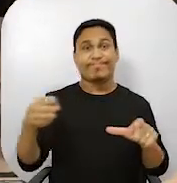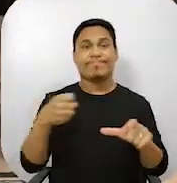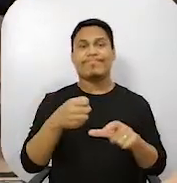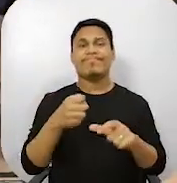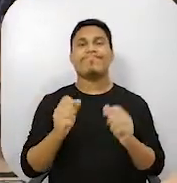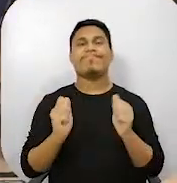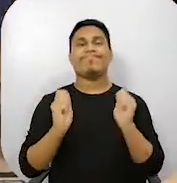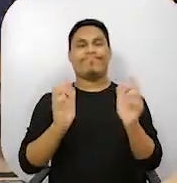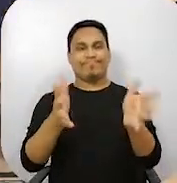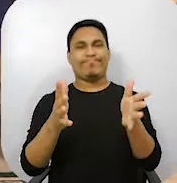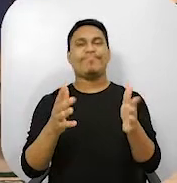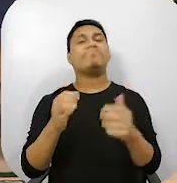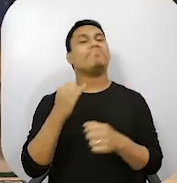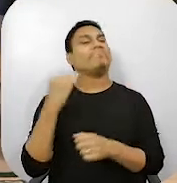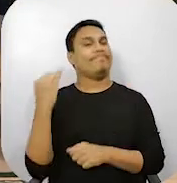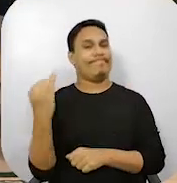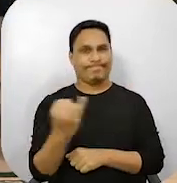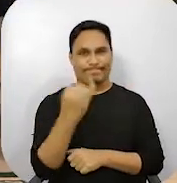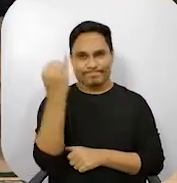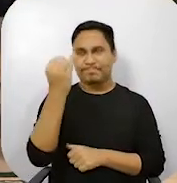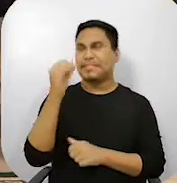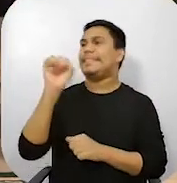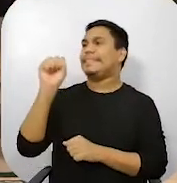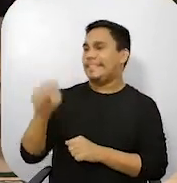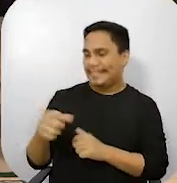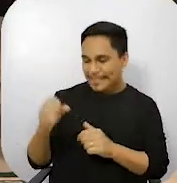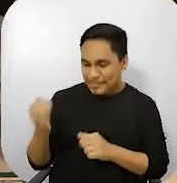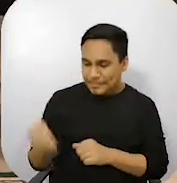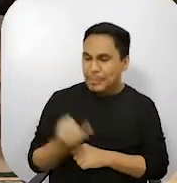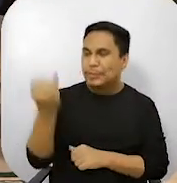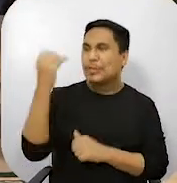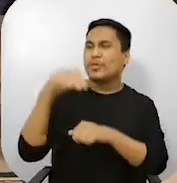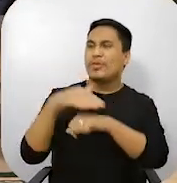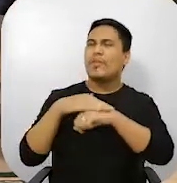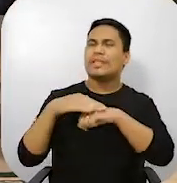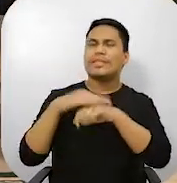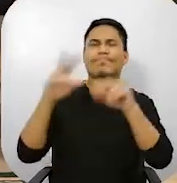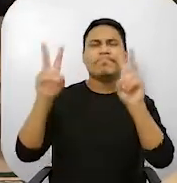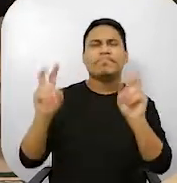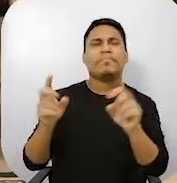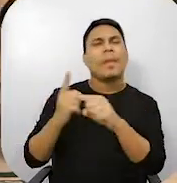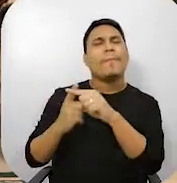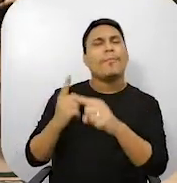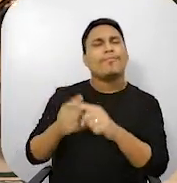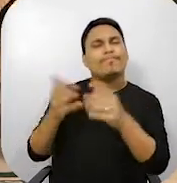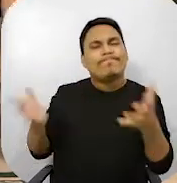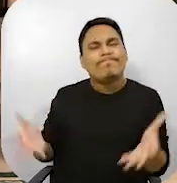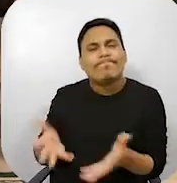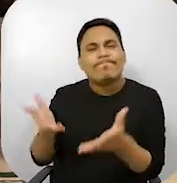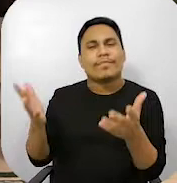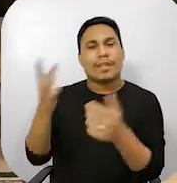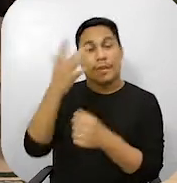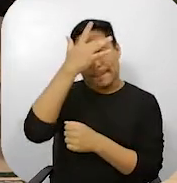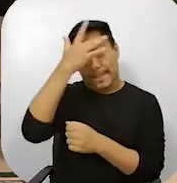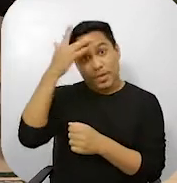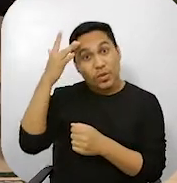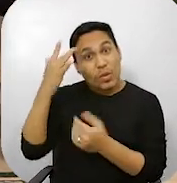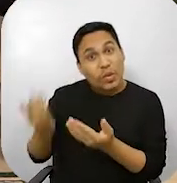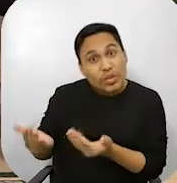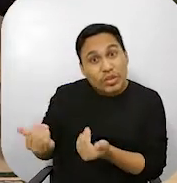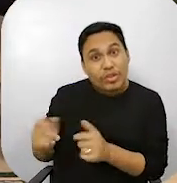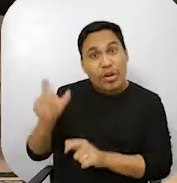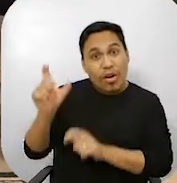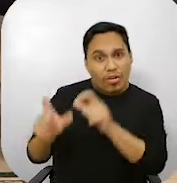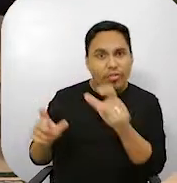importante é importante realmente a gente falar sobre isso porque é um espaço também para a gente enxergar também as pessoas mais jovens a